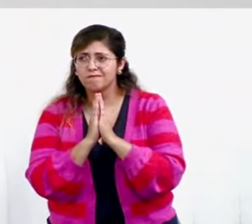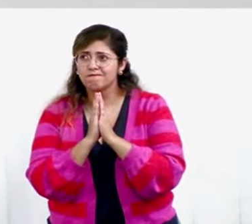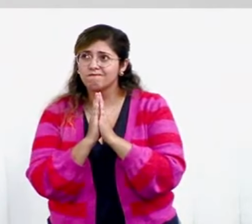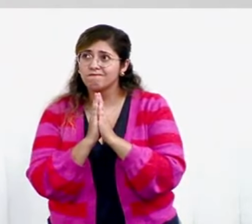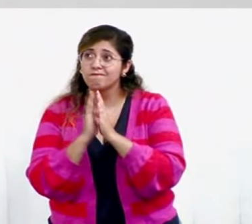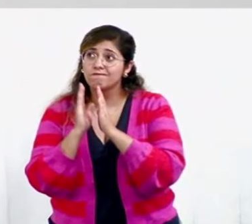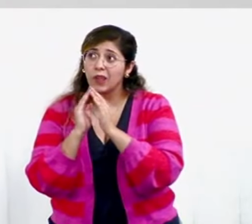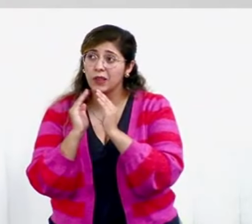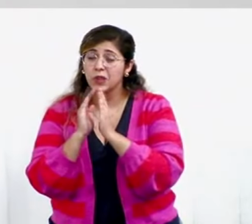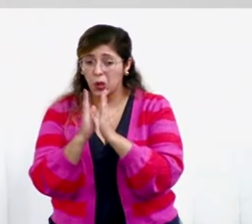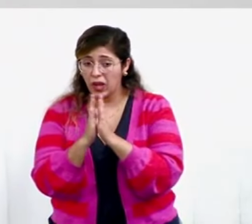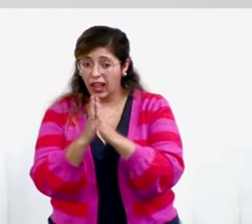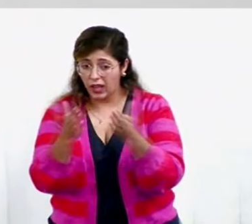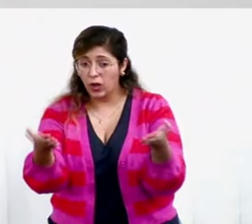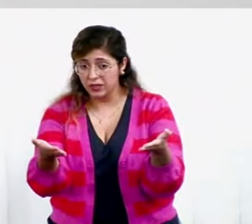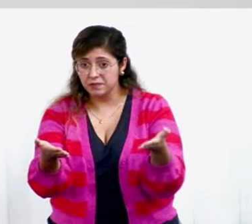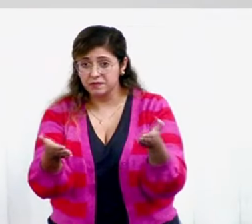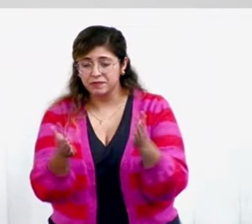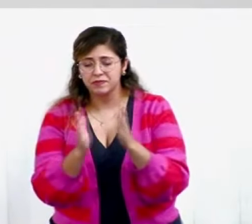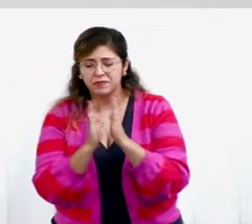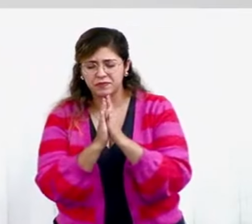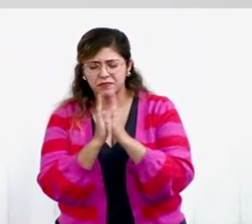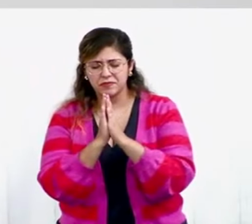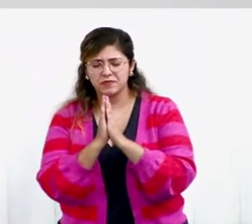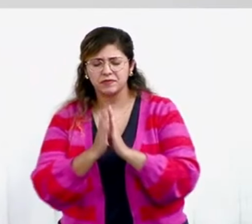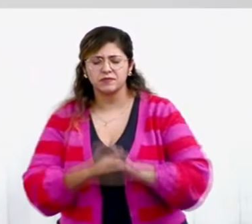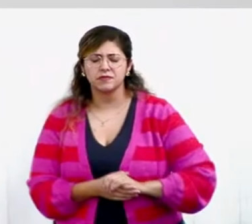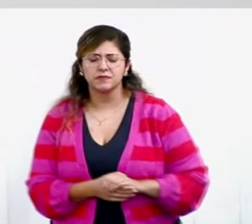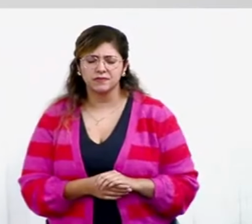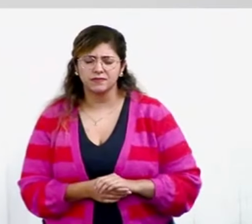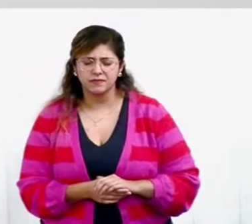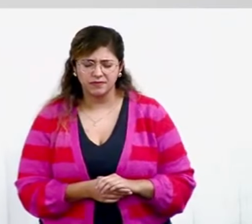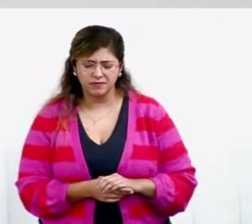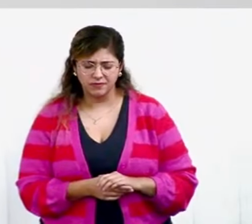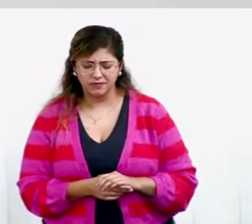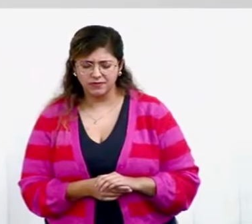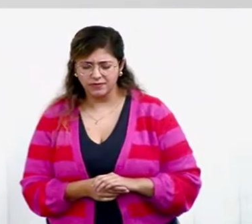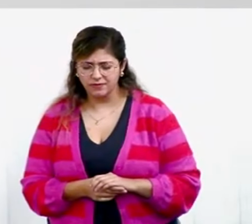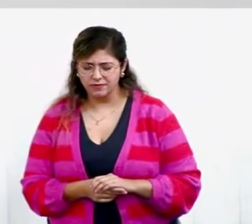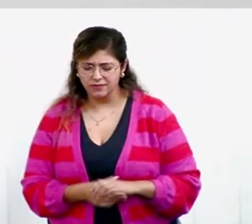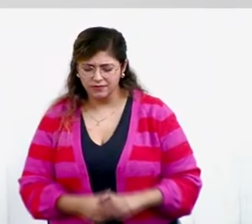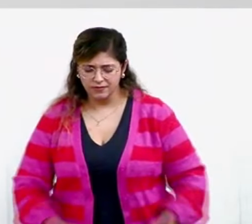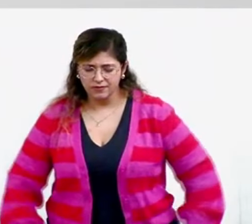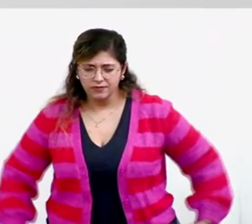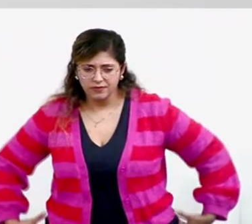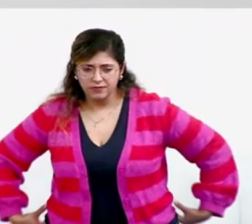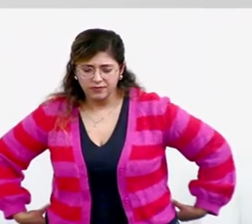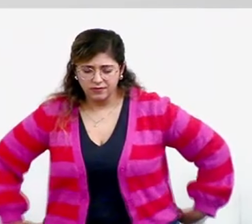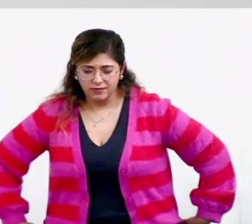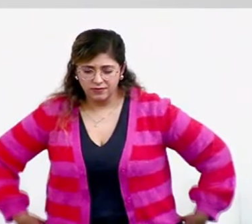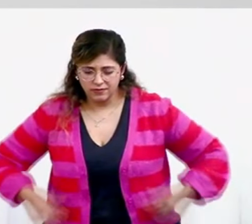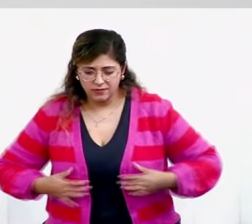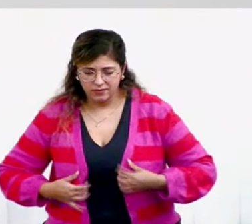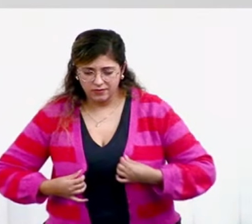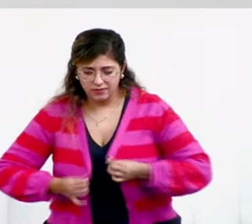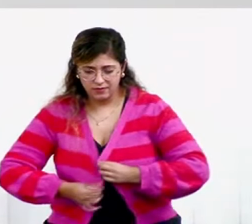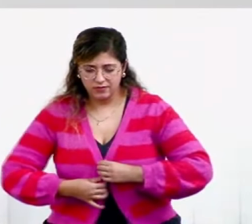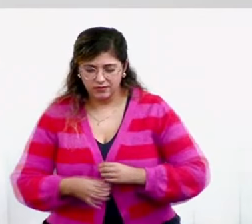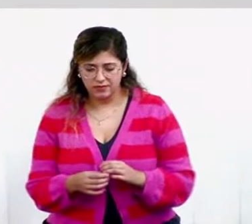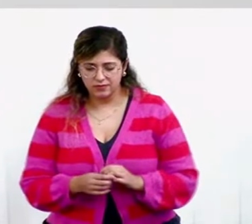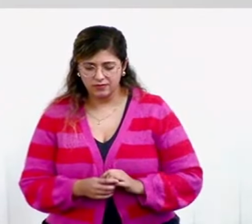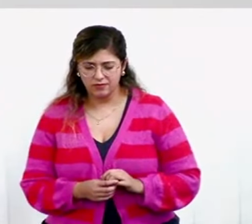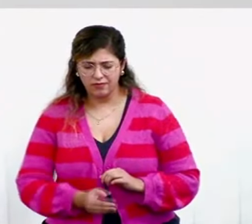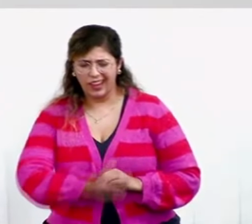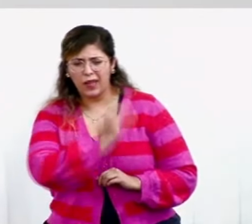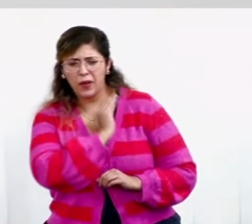E eu quero orar com você. Enquanto isso, eu peço que você coloque os olhos diante